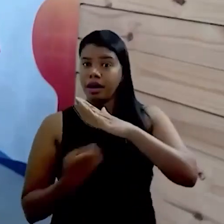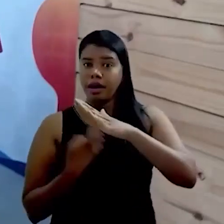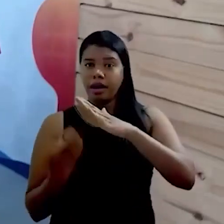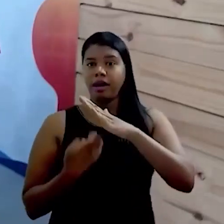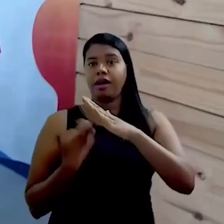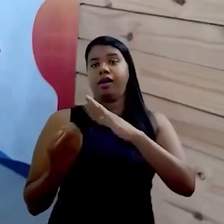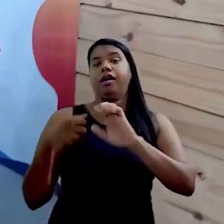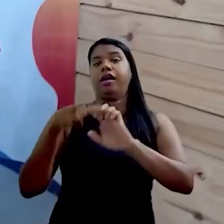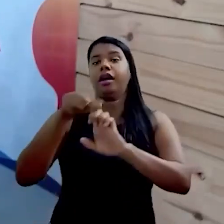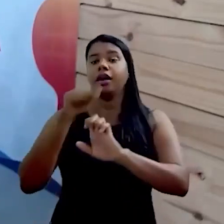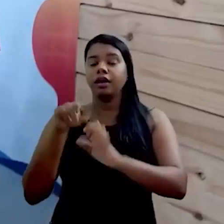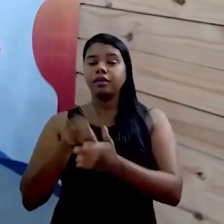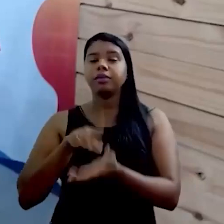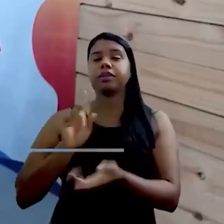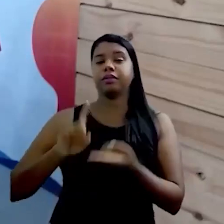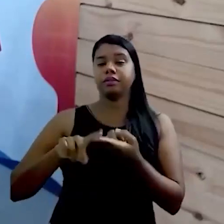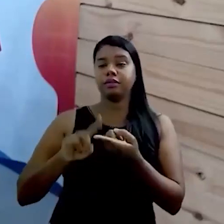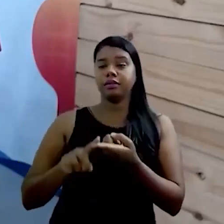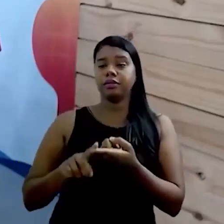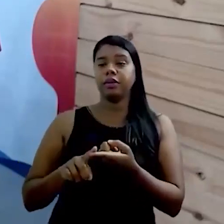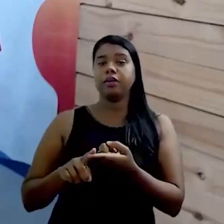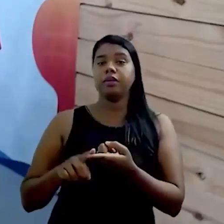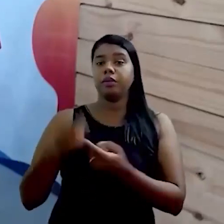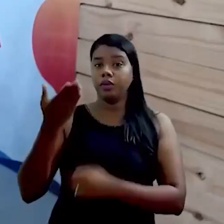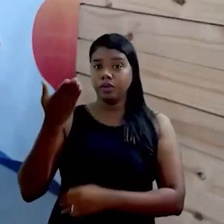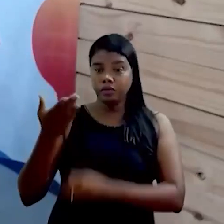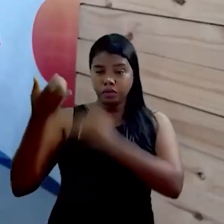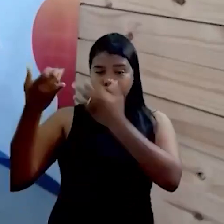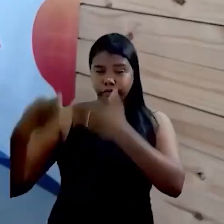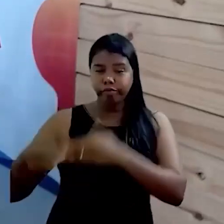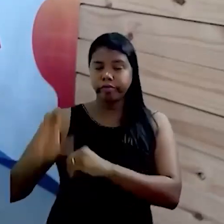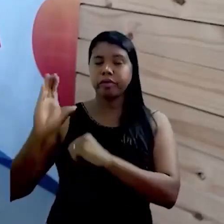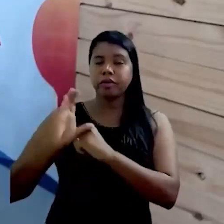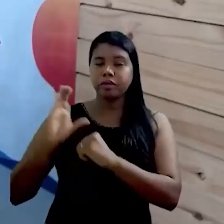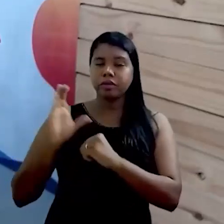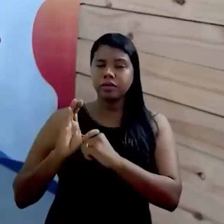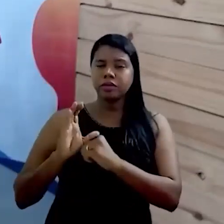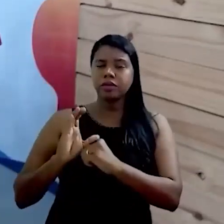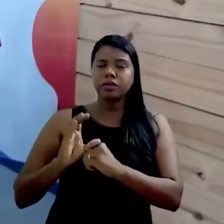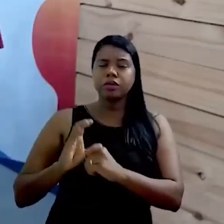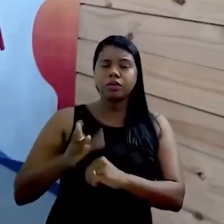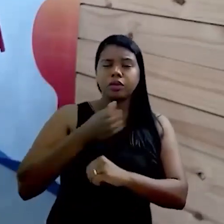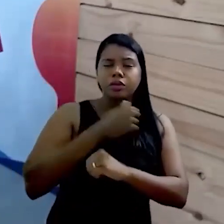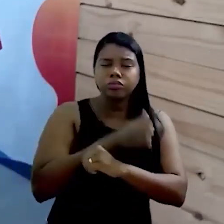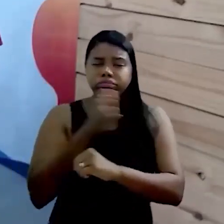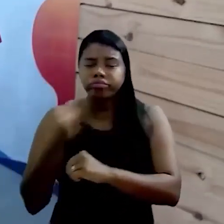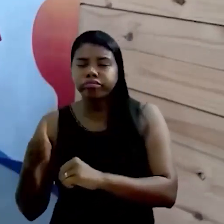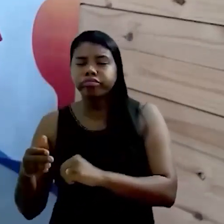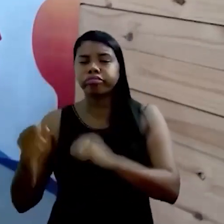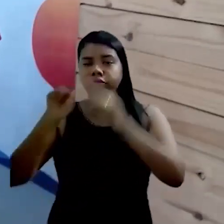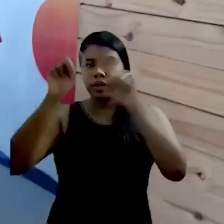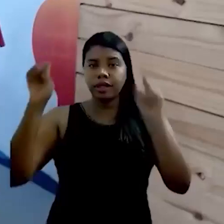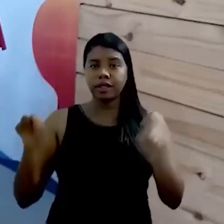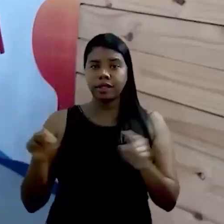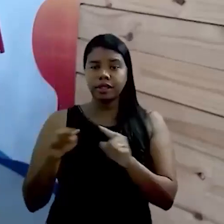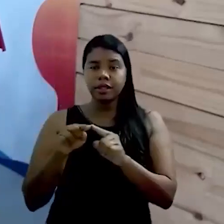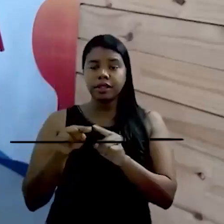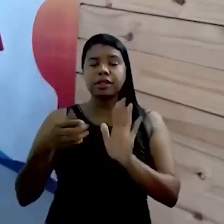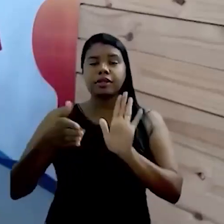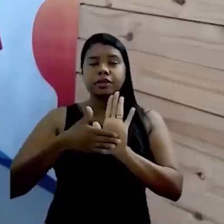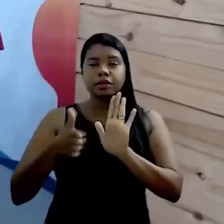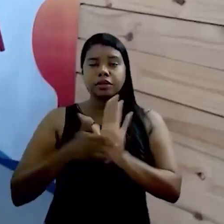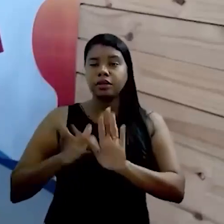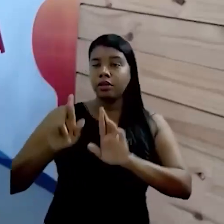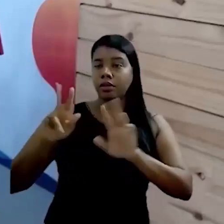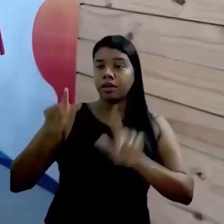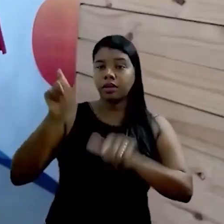enquanto consultor, você está sempre em projetos diferentes, em clientes diferentes, então